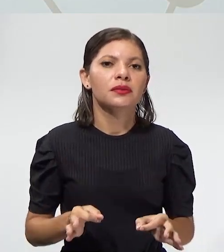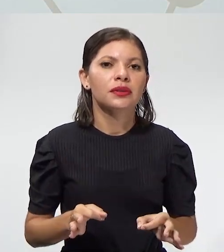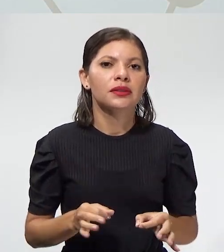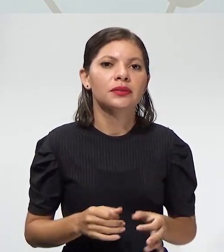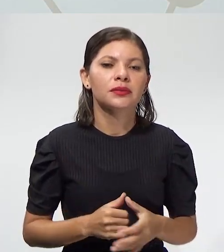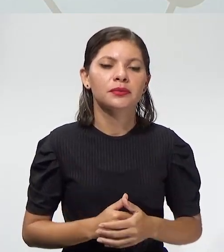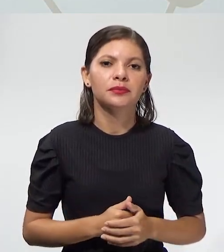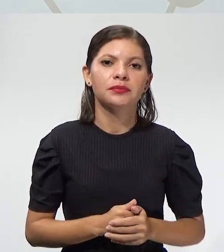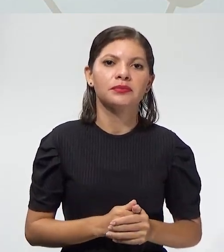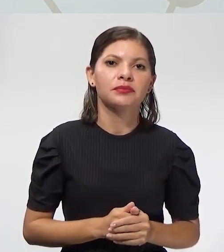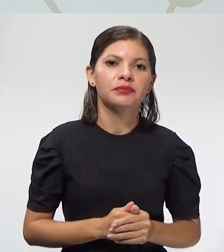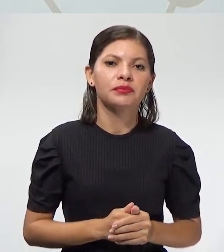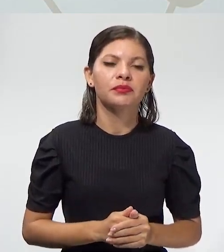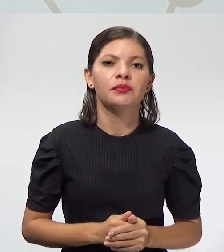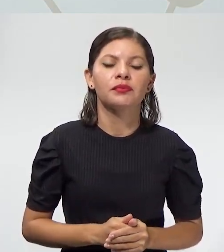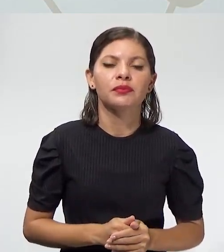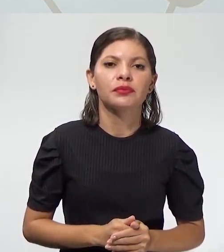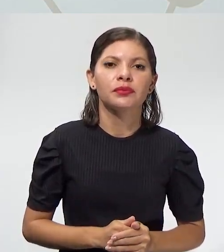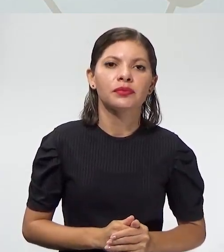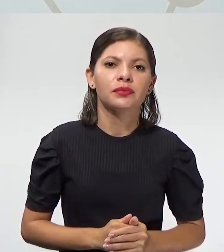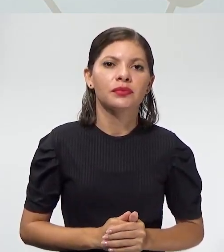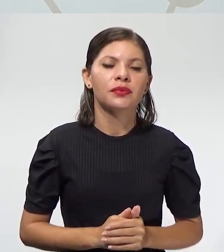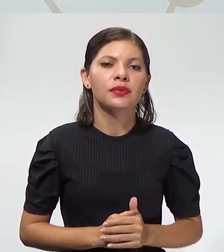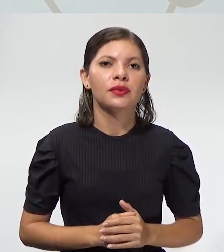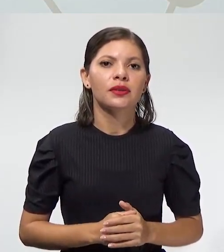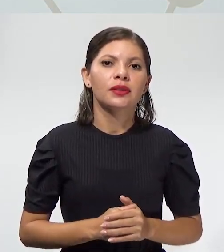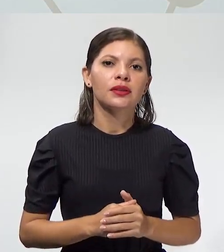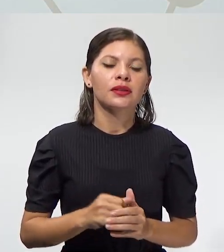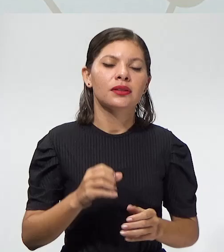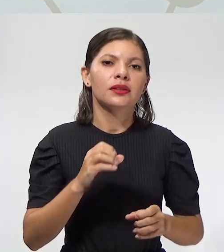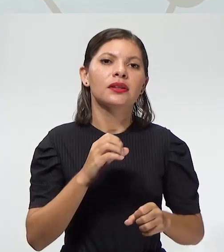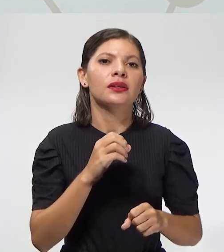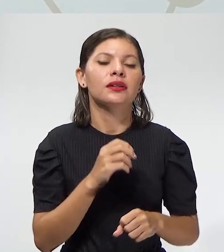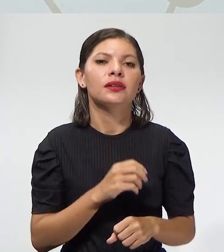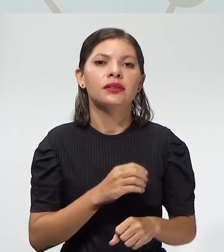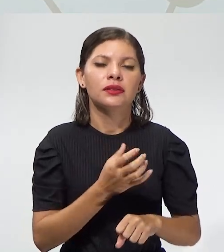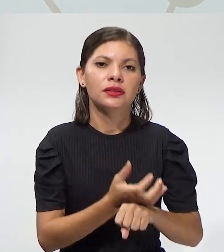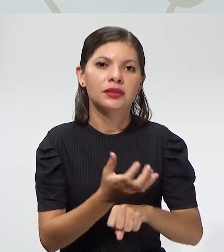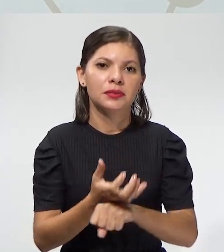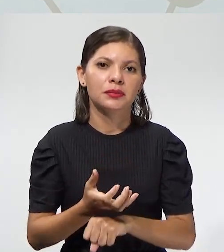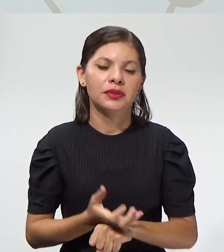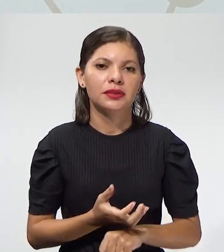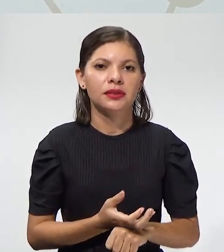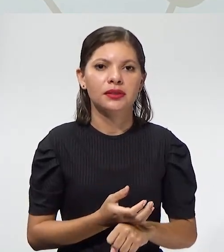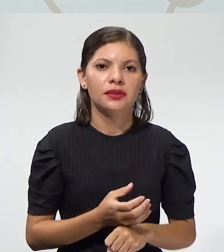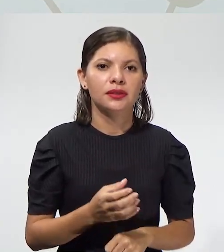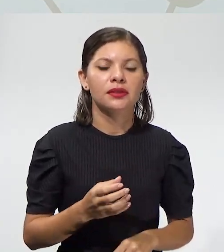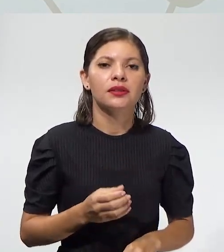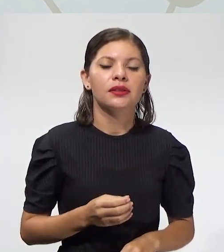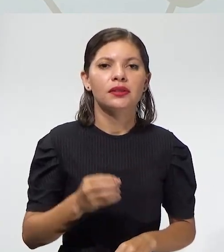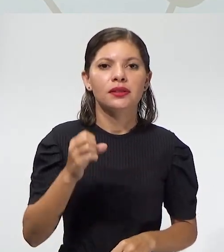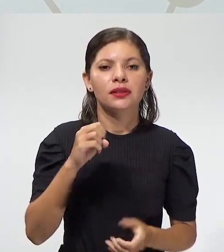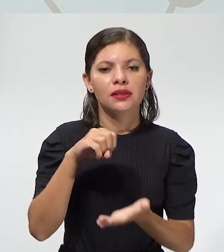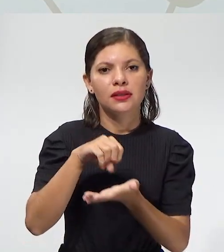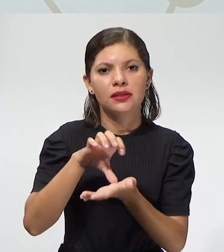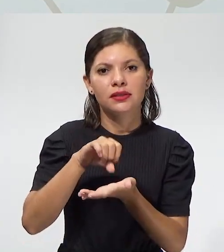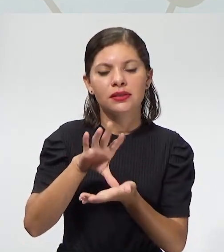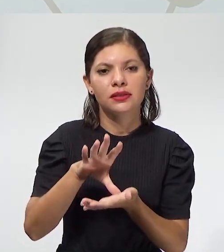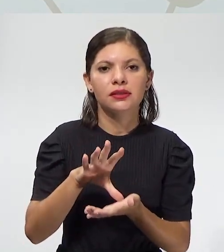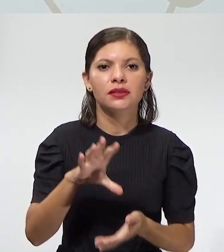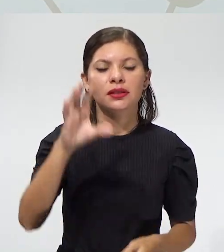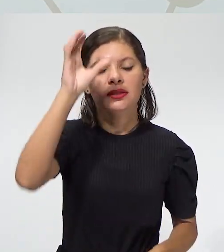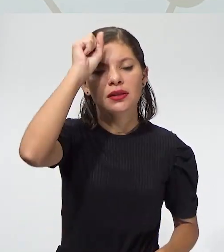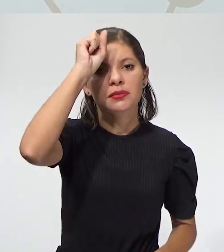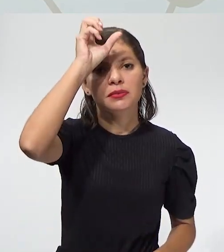fato, pessoal. É o que eu falei na aula, né, na nossa apresentação da disciplina. A gente ensina e aprende. Não tem